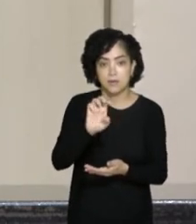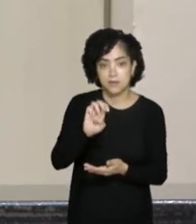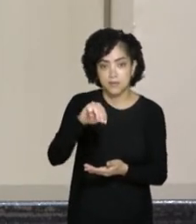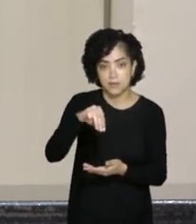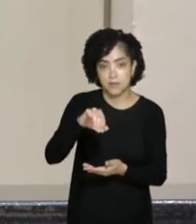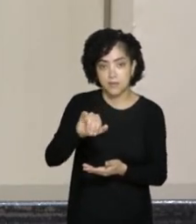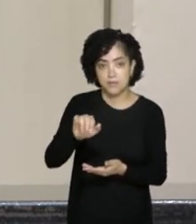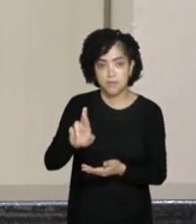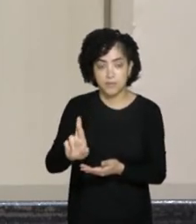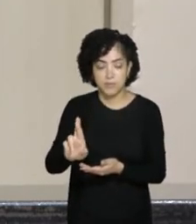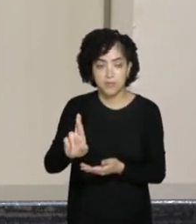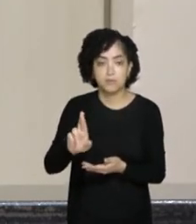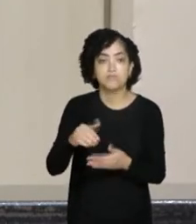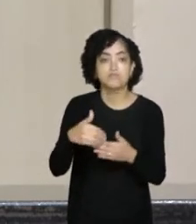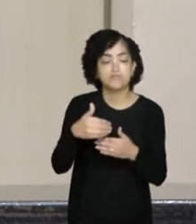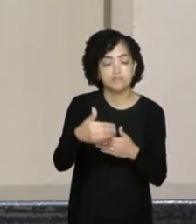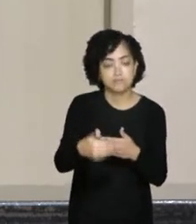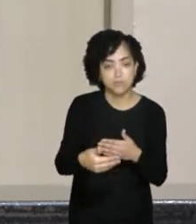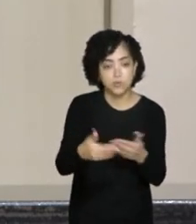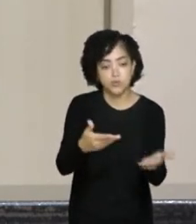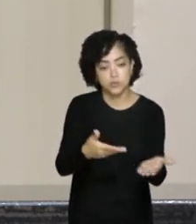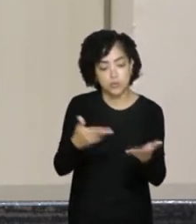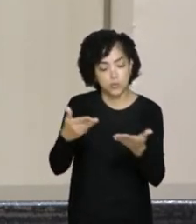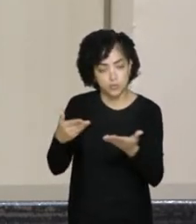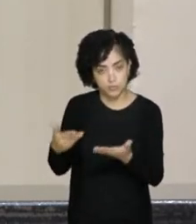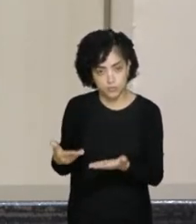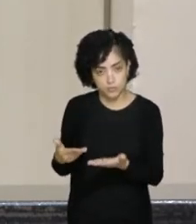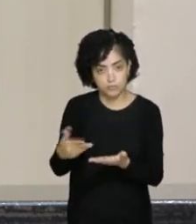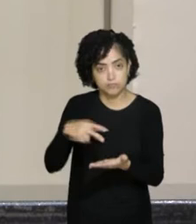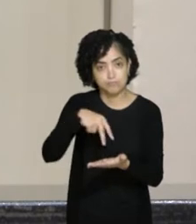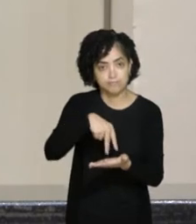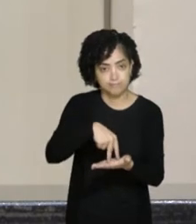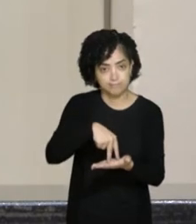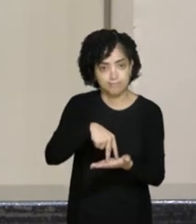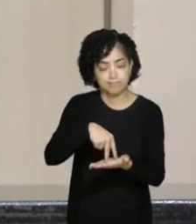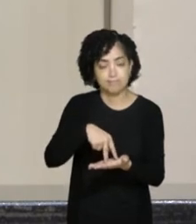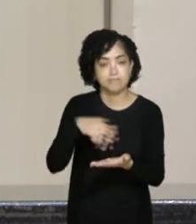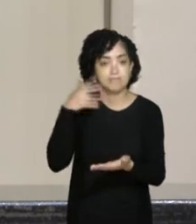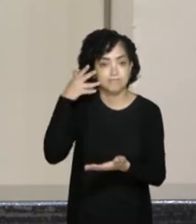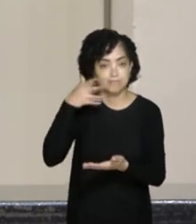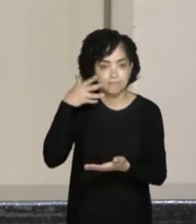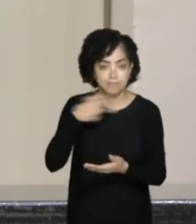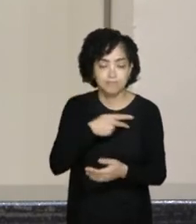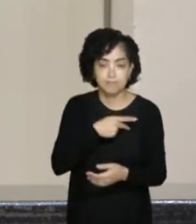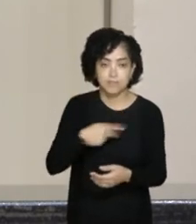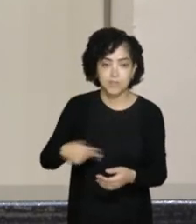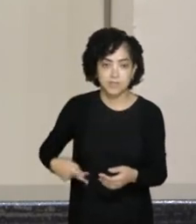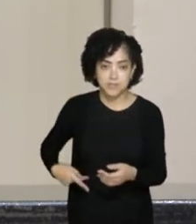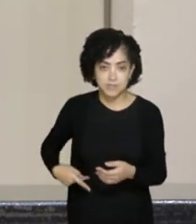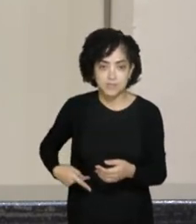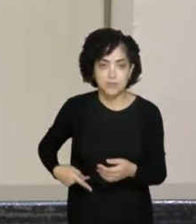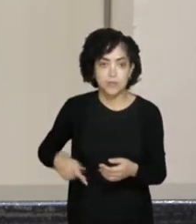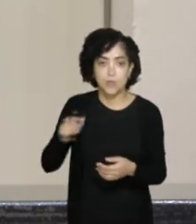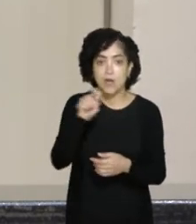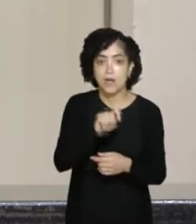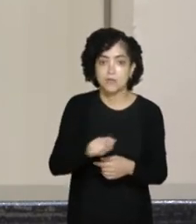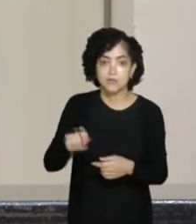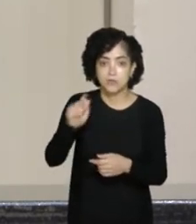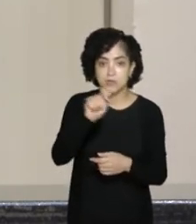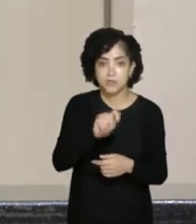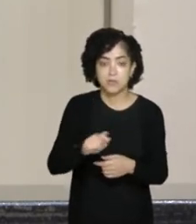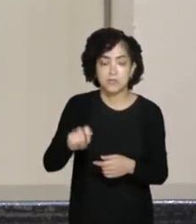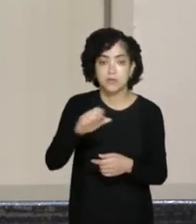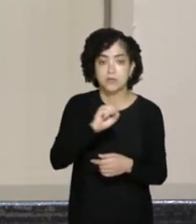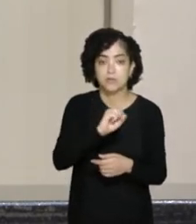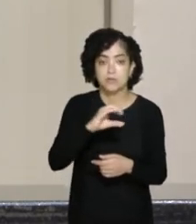Na sequência, o senhor presidente convidou para fazer uso da palavra a senhora presidente da Associação